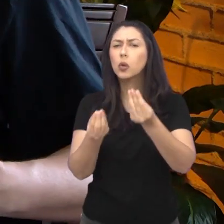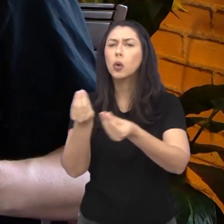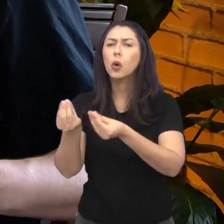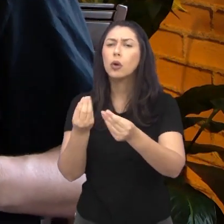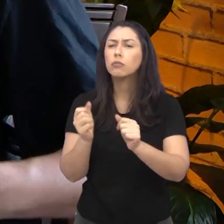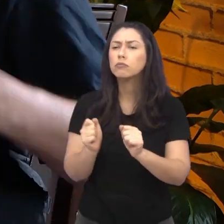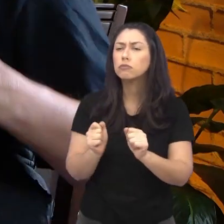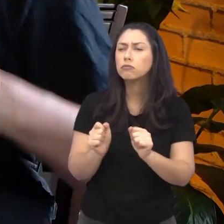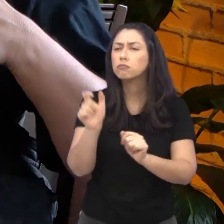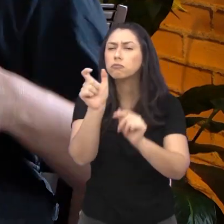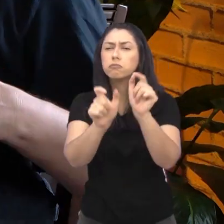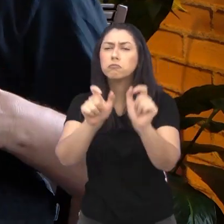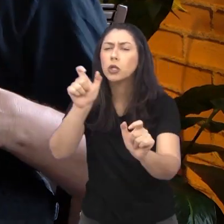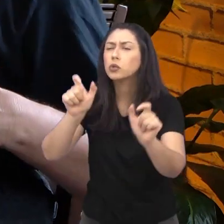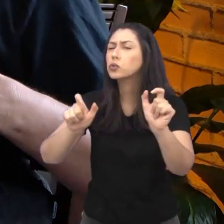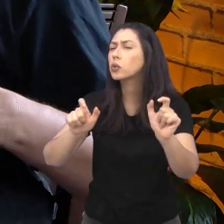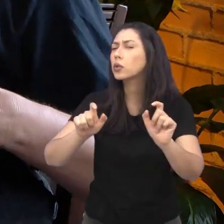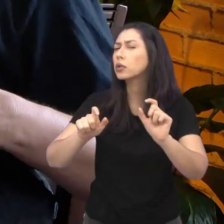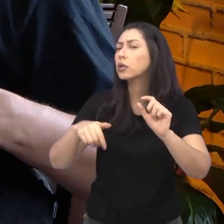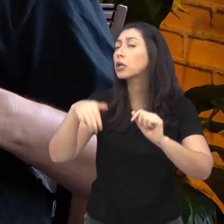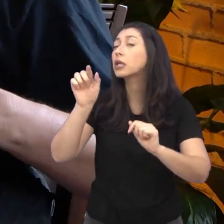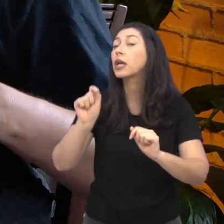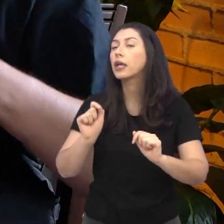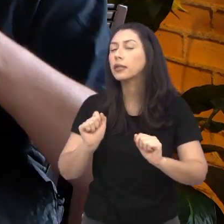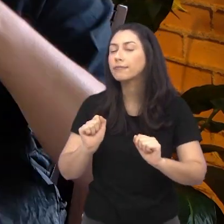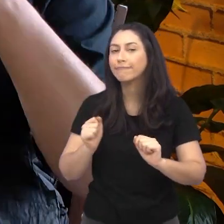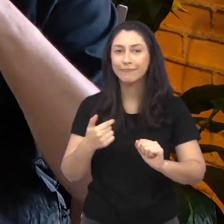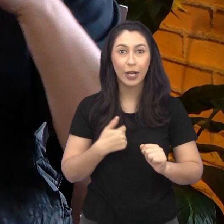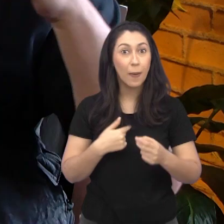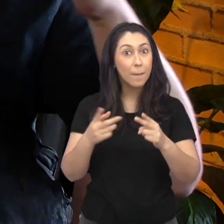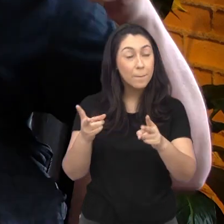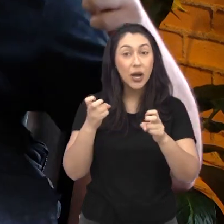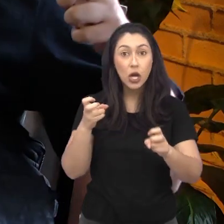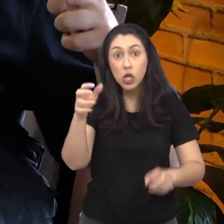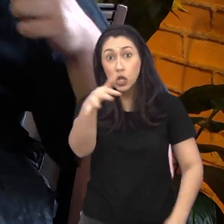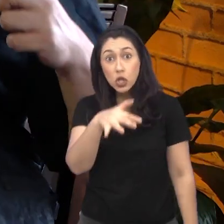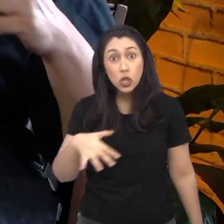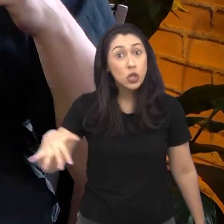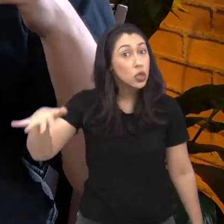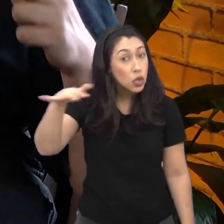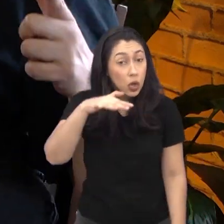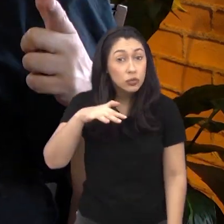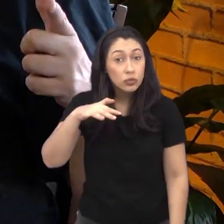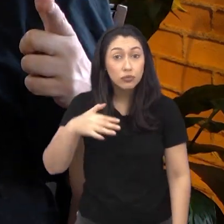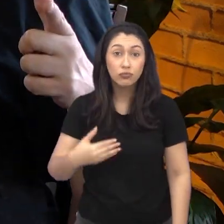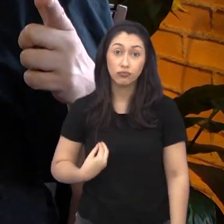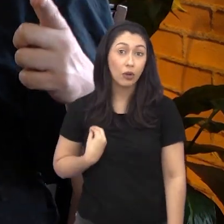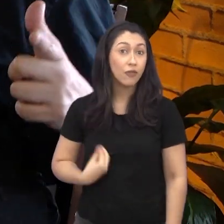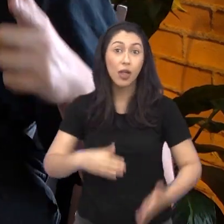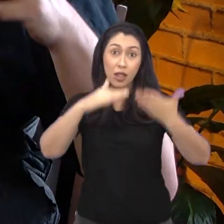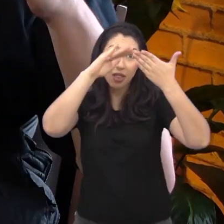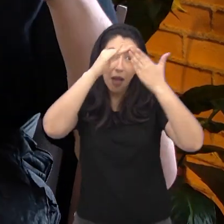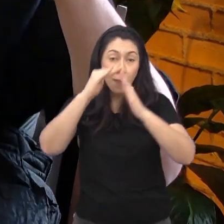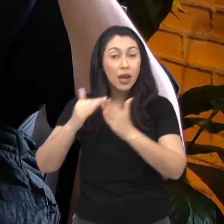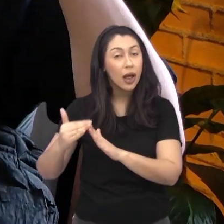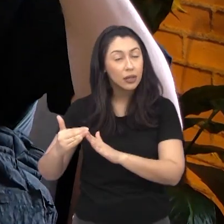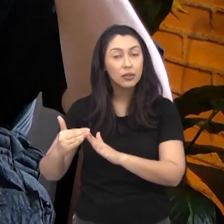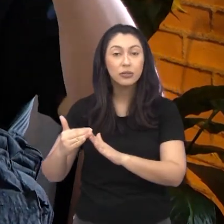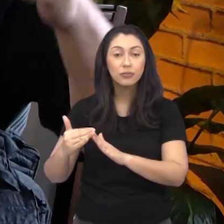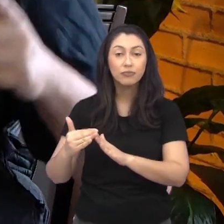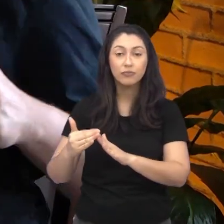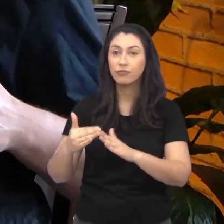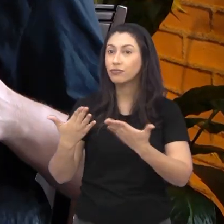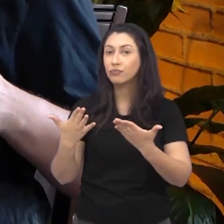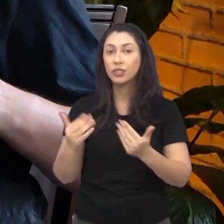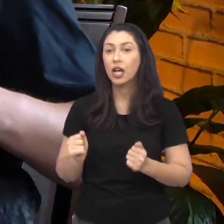os Racionais? E eu percebi, cara, que todos ali eram de comunidade, entendeu? Eram ali